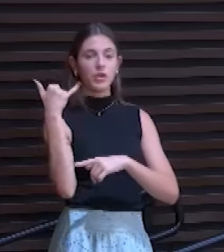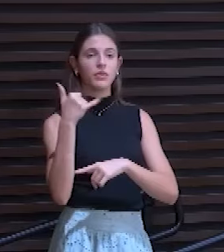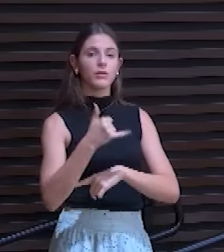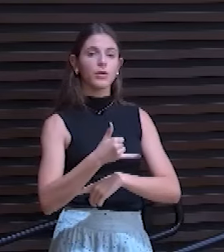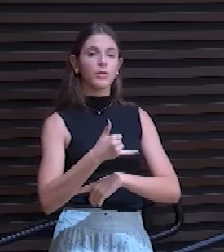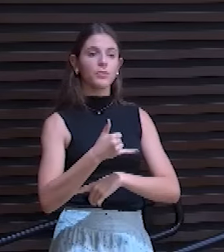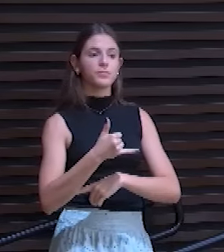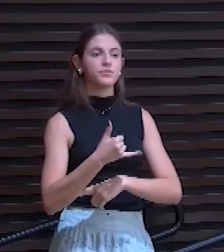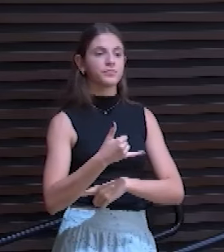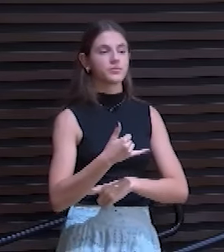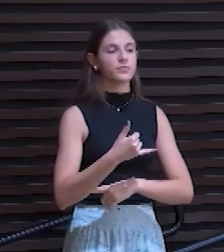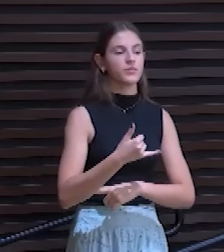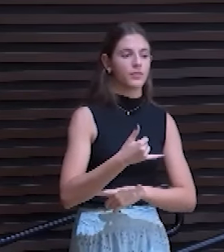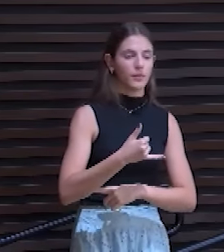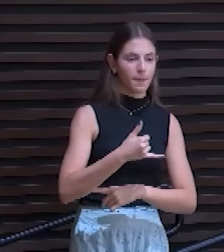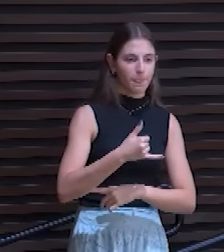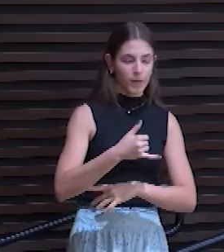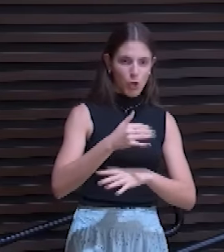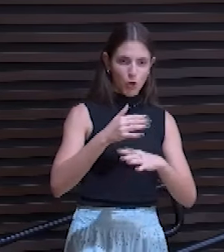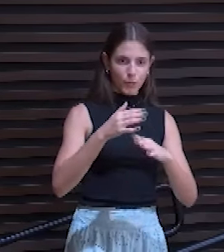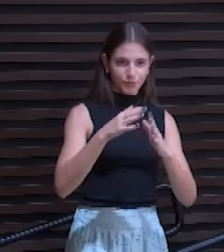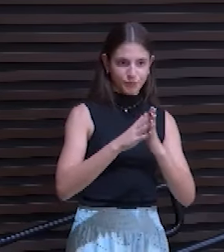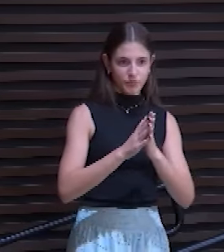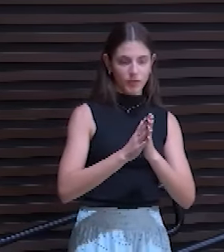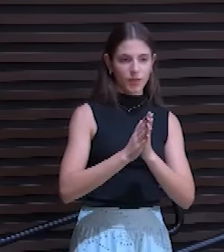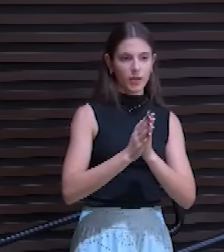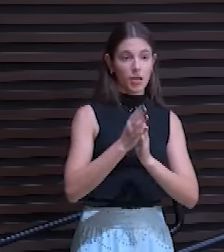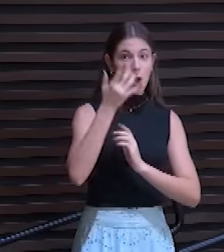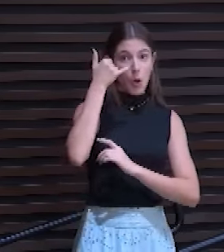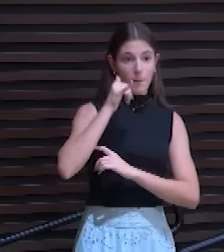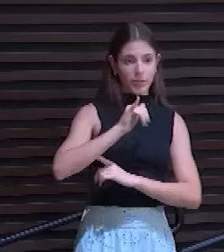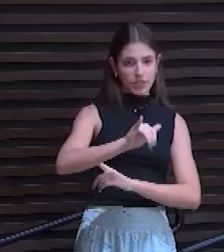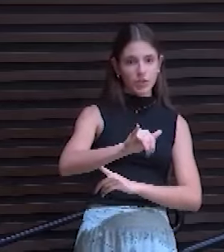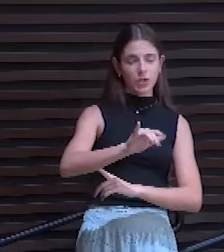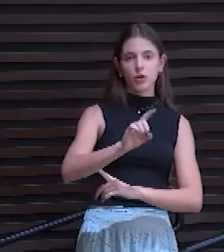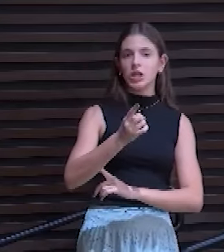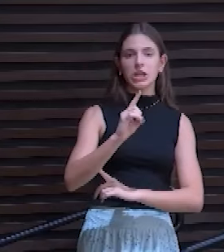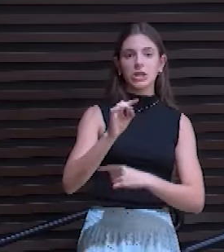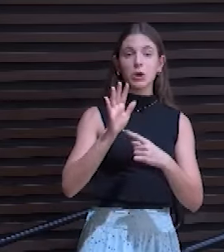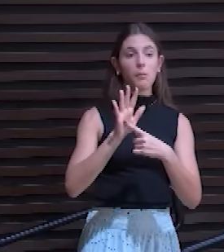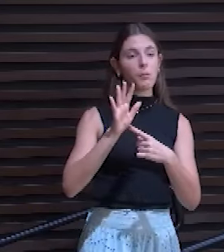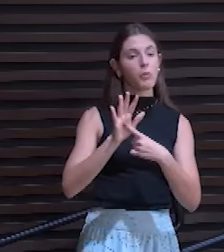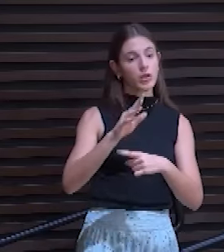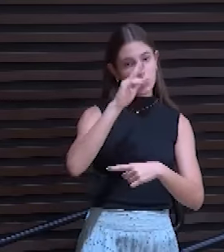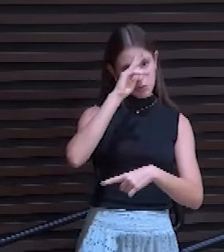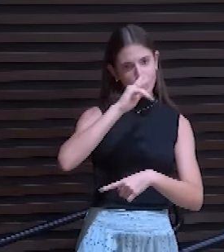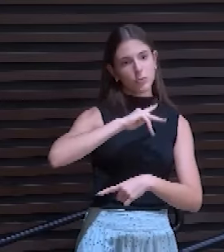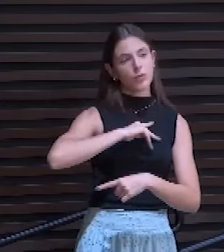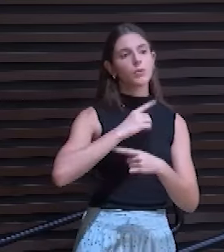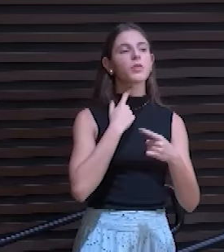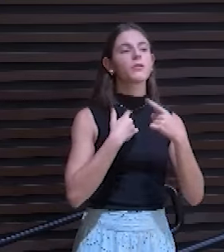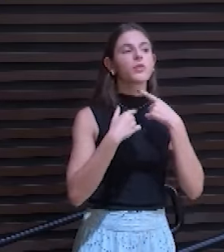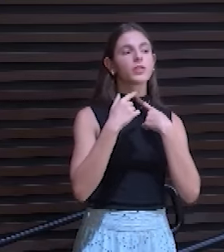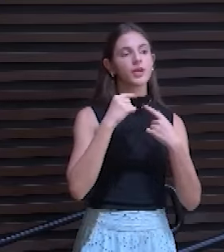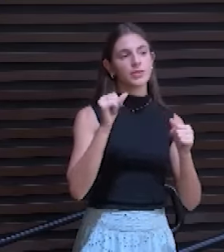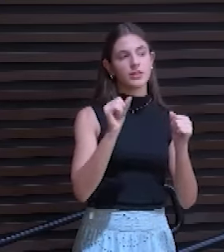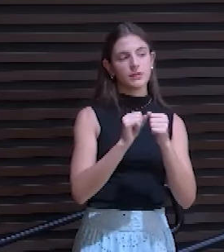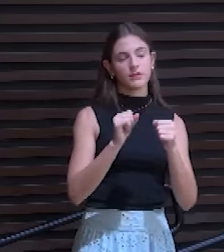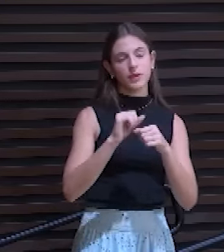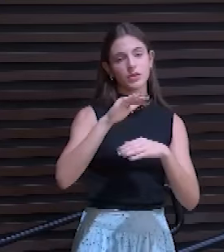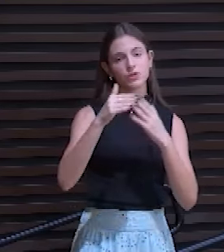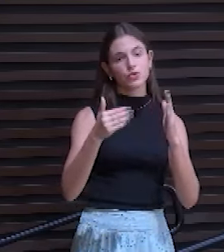O embaixador não representa os seus próprios interesses, sua própria perspectiva. Ele faz tudo como